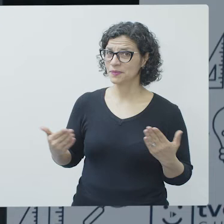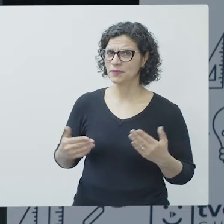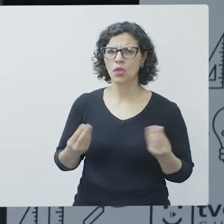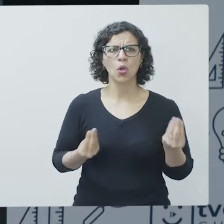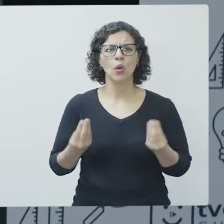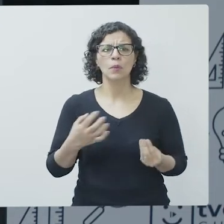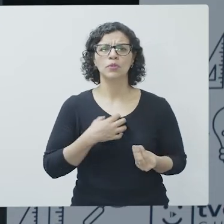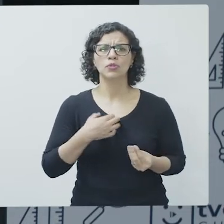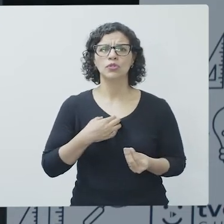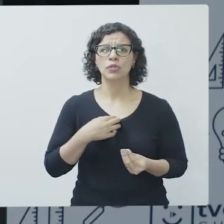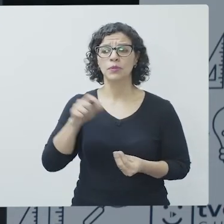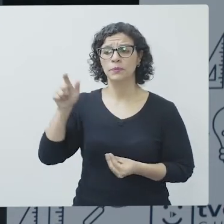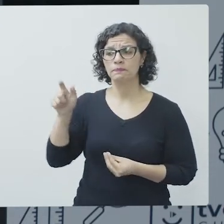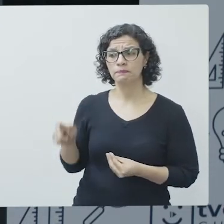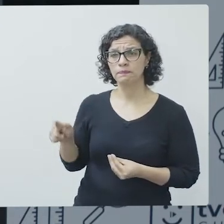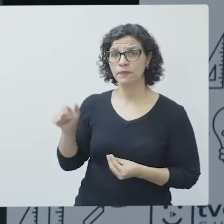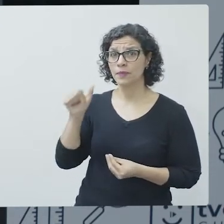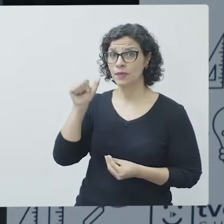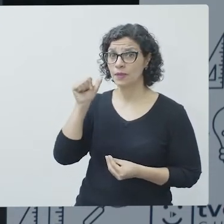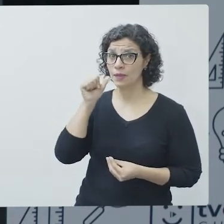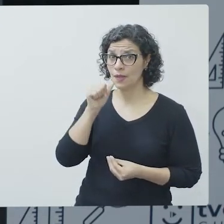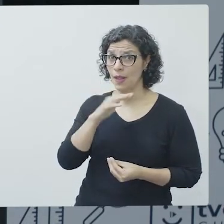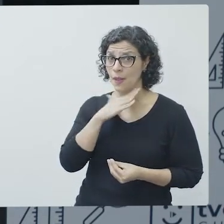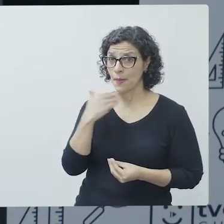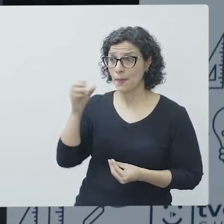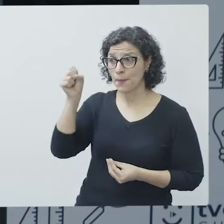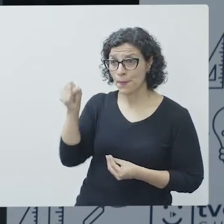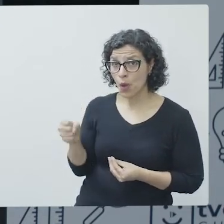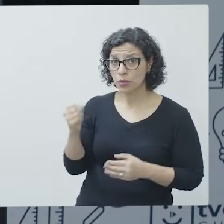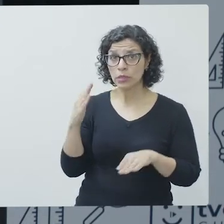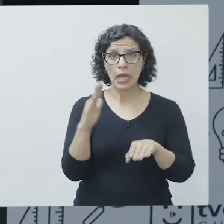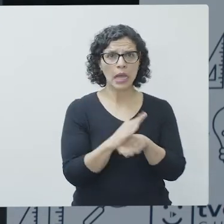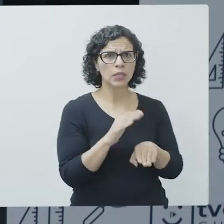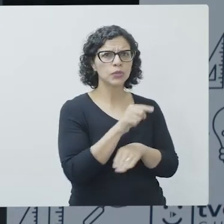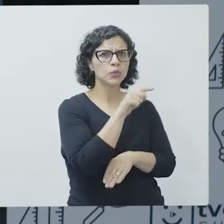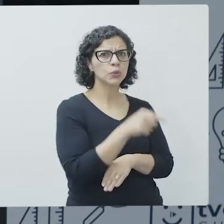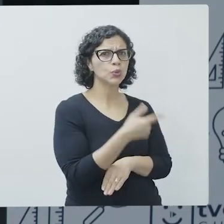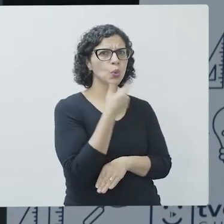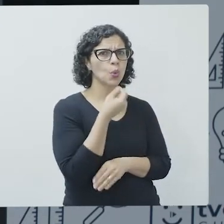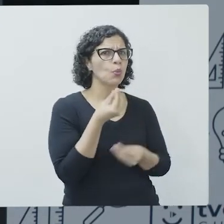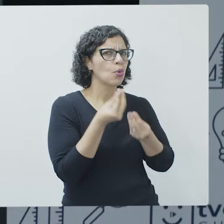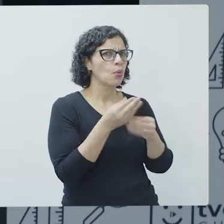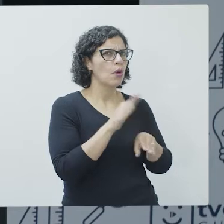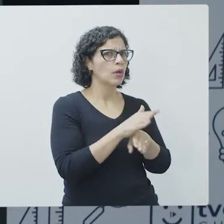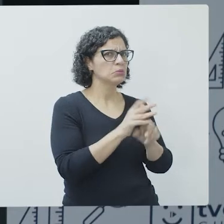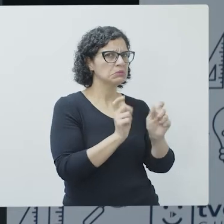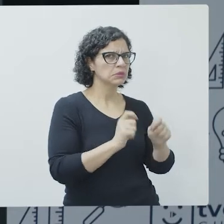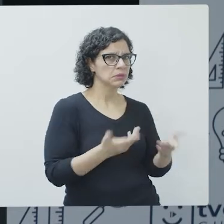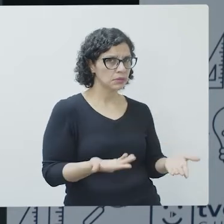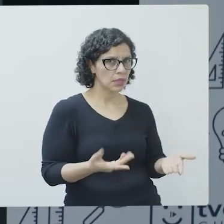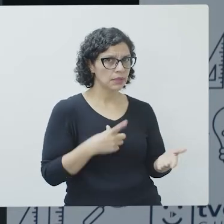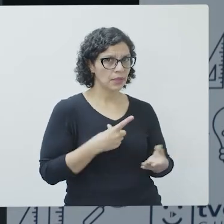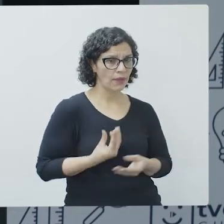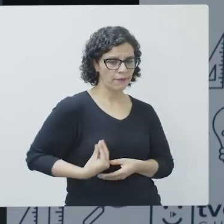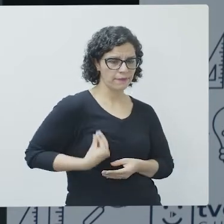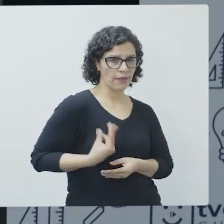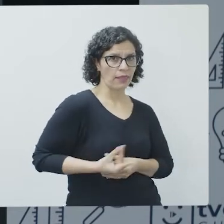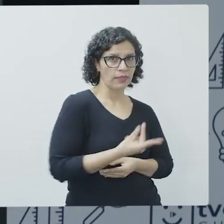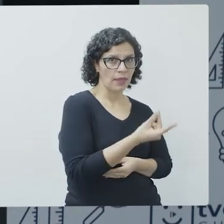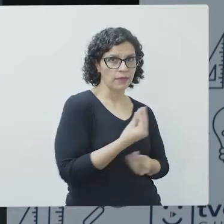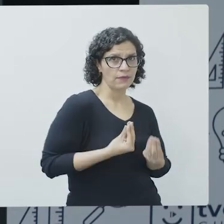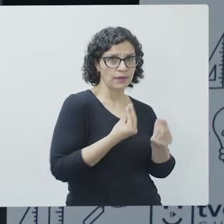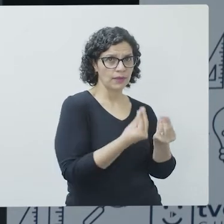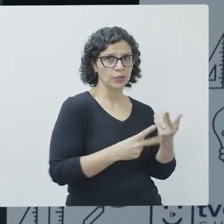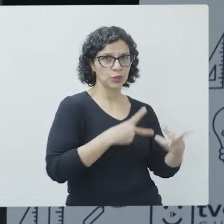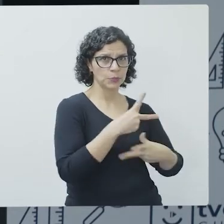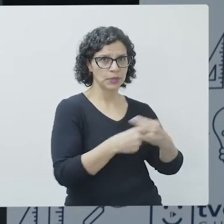Então, de que formas será, né, que a morte poderia retribuir? Será que ia dar vida eterna